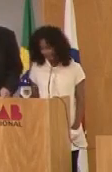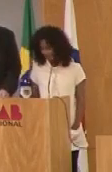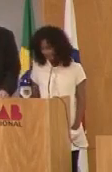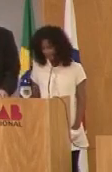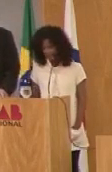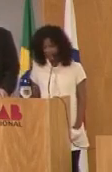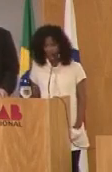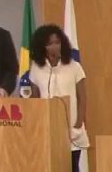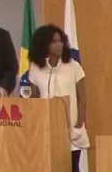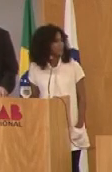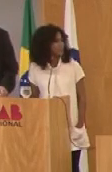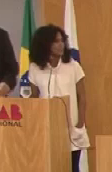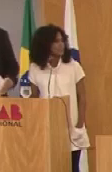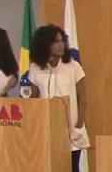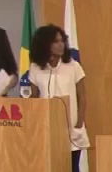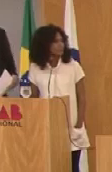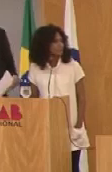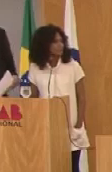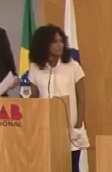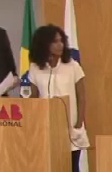liderado. Minhas senhoras e meus senhores,